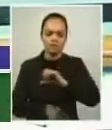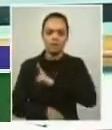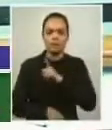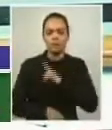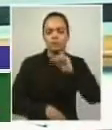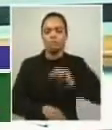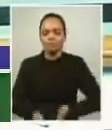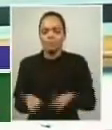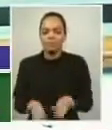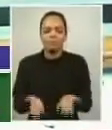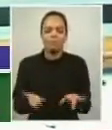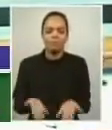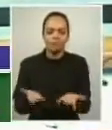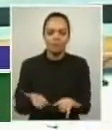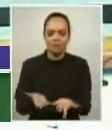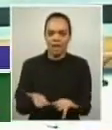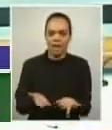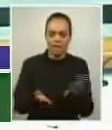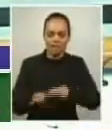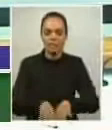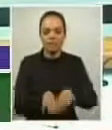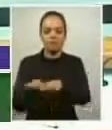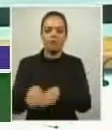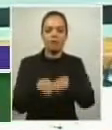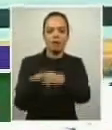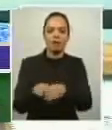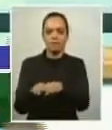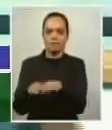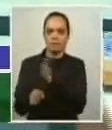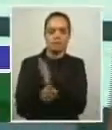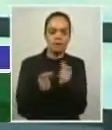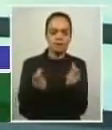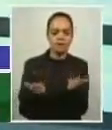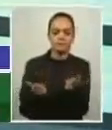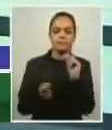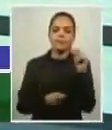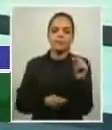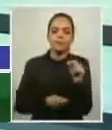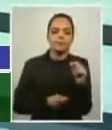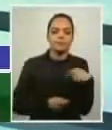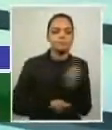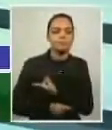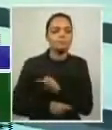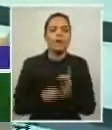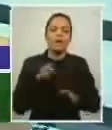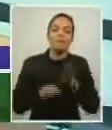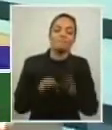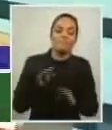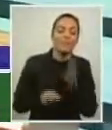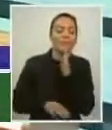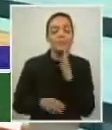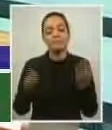empurraram a limitadíssima democracia burguesa e para aquilo que nós mais ou menos